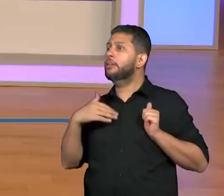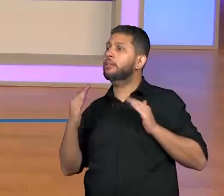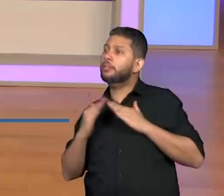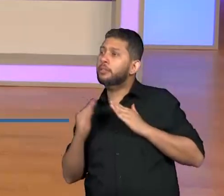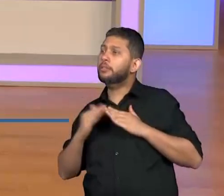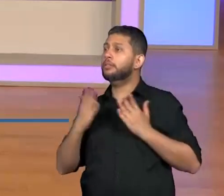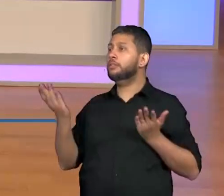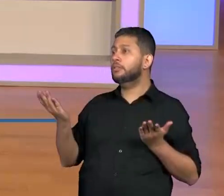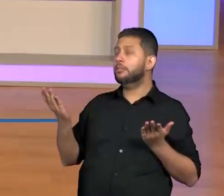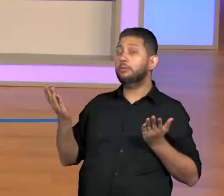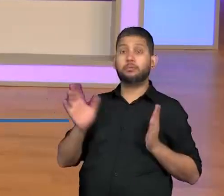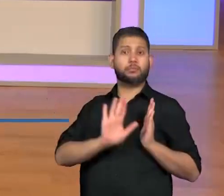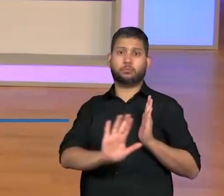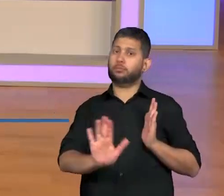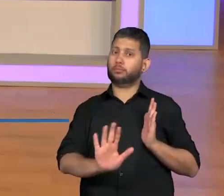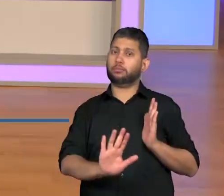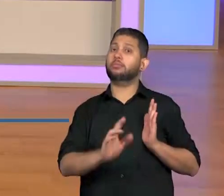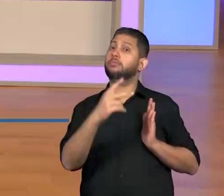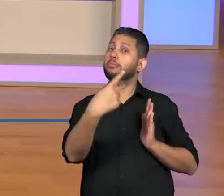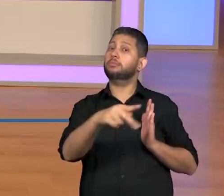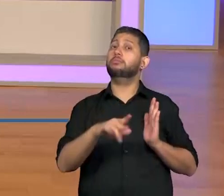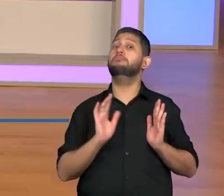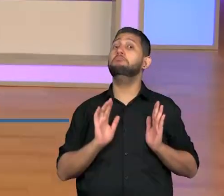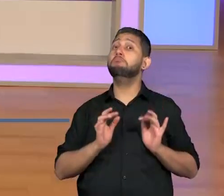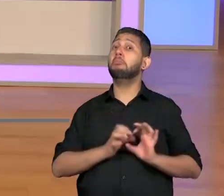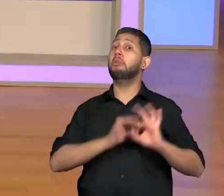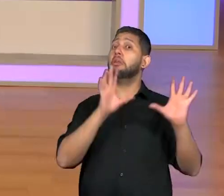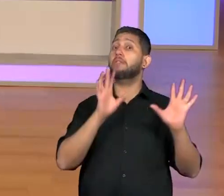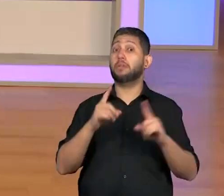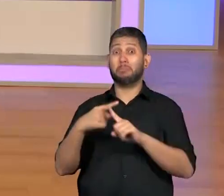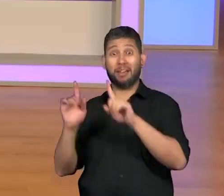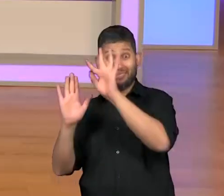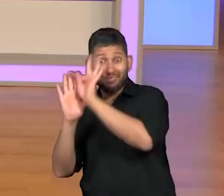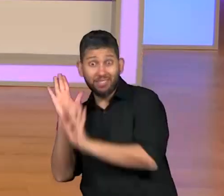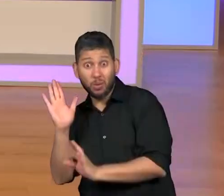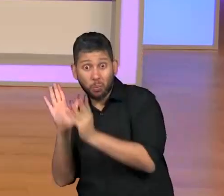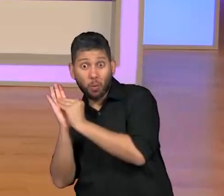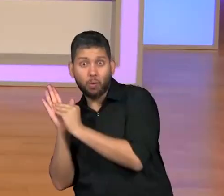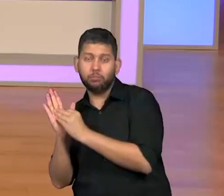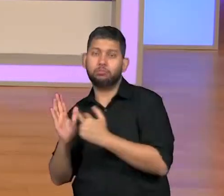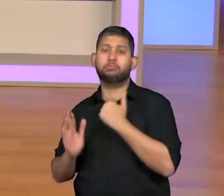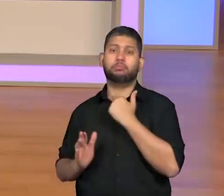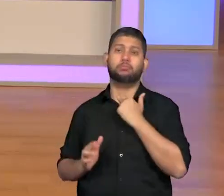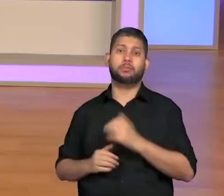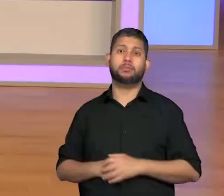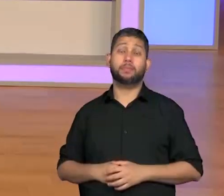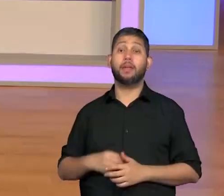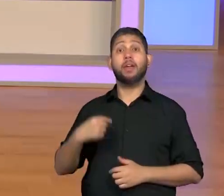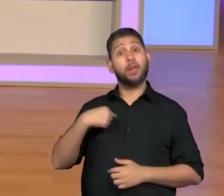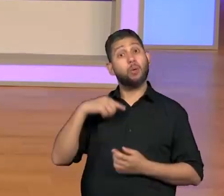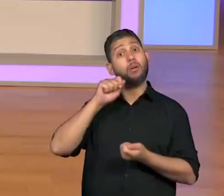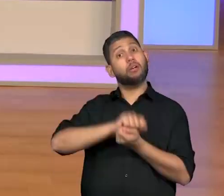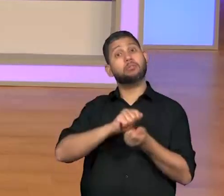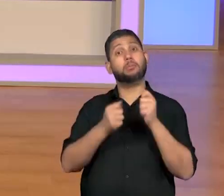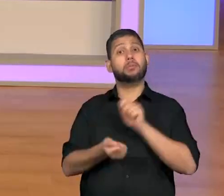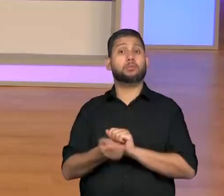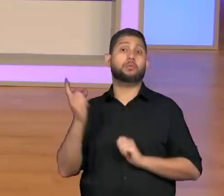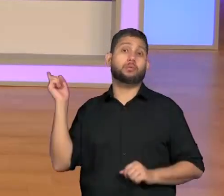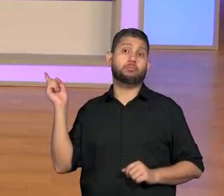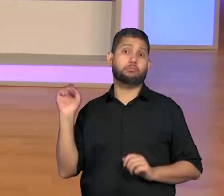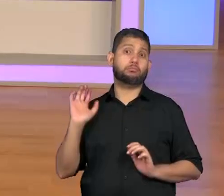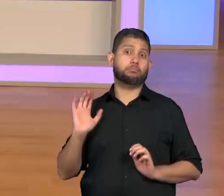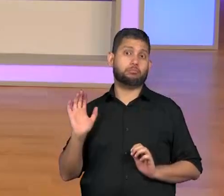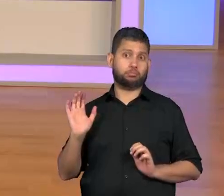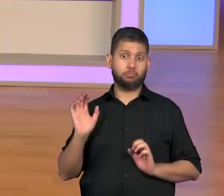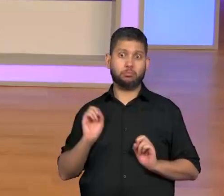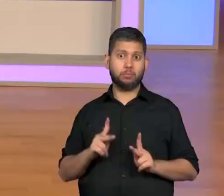científica, o autor que montou o infográfico, e no caso quem adaptou esse infográfico fui eu, com os dados do Ministério da Saúde.